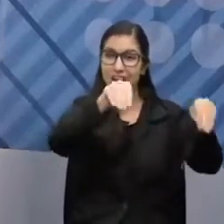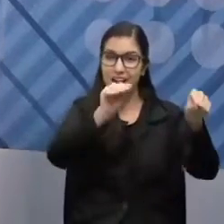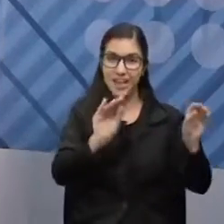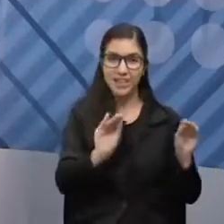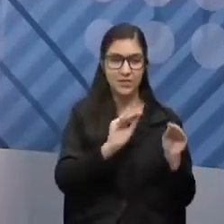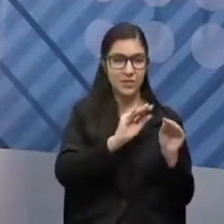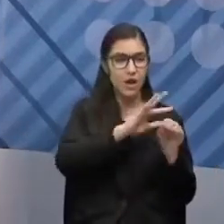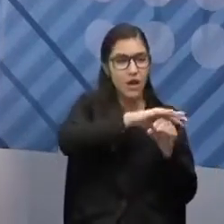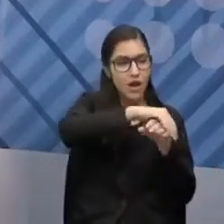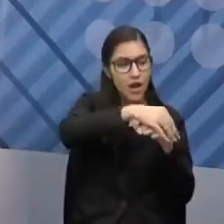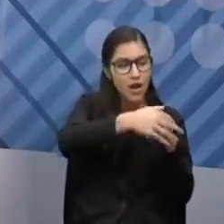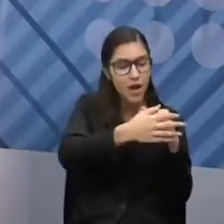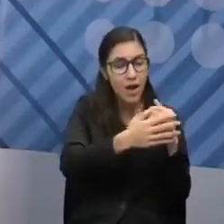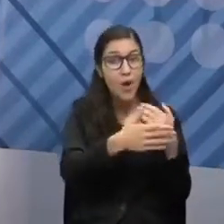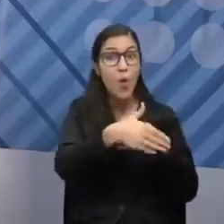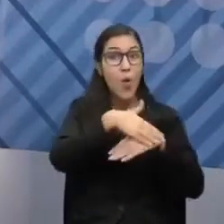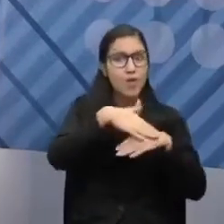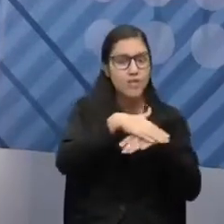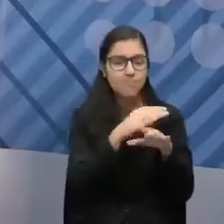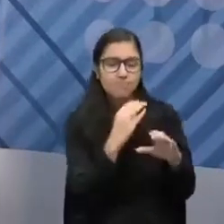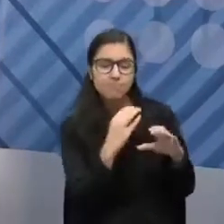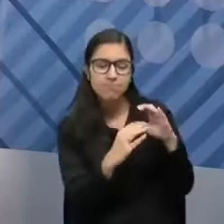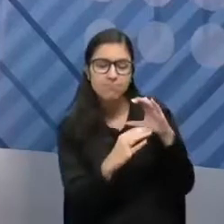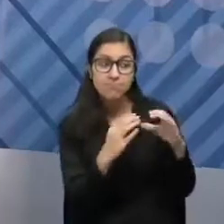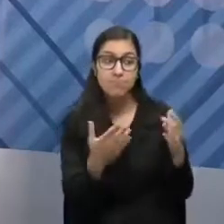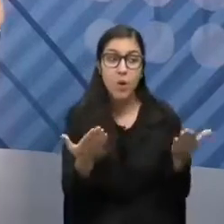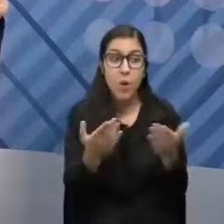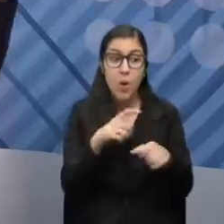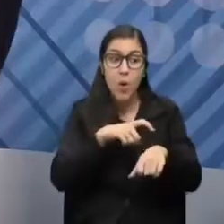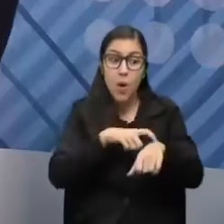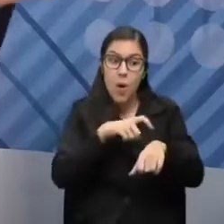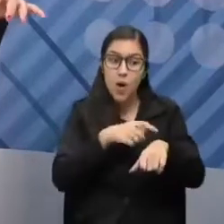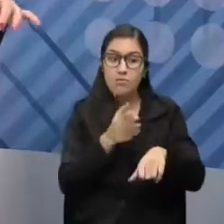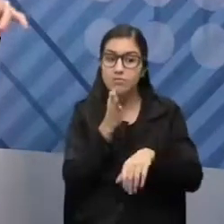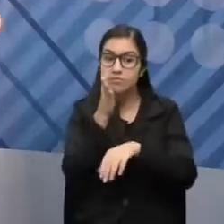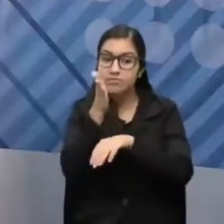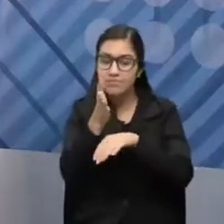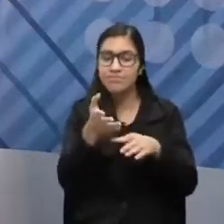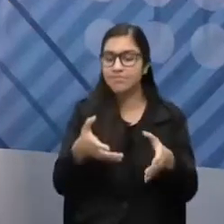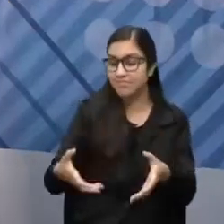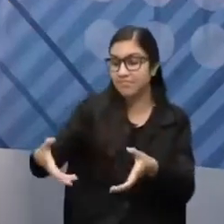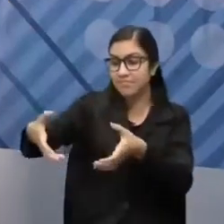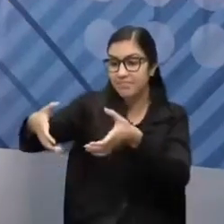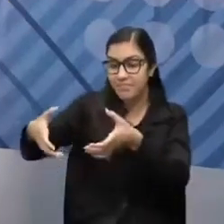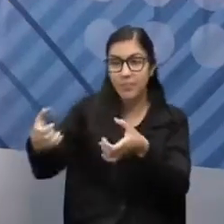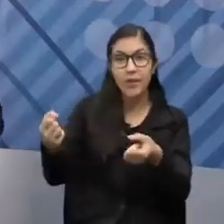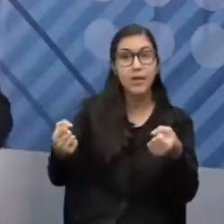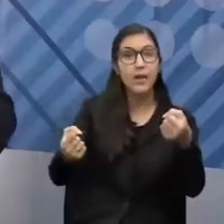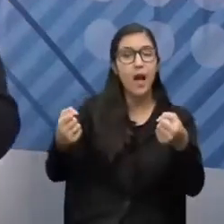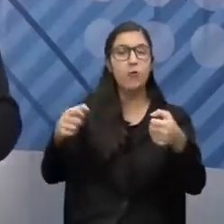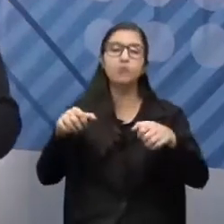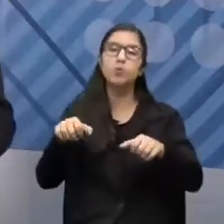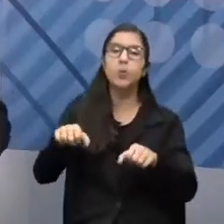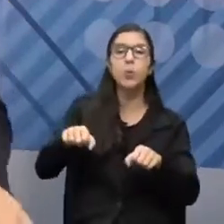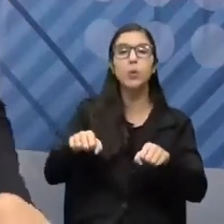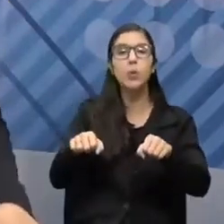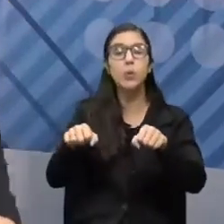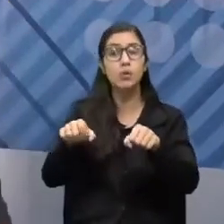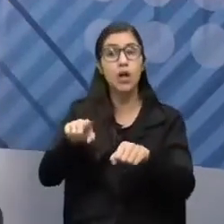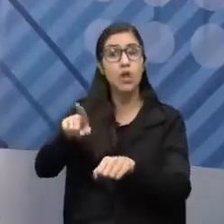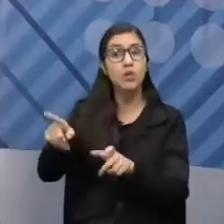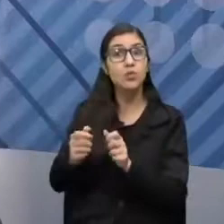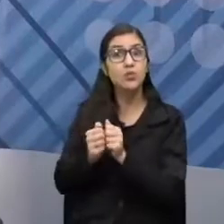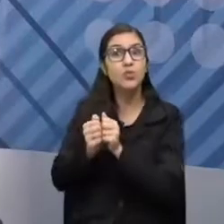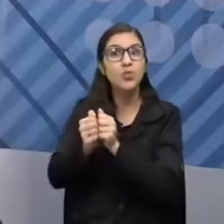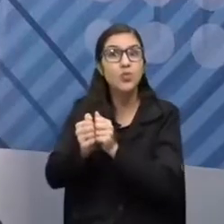ela tocava, ia conversando com ela, aí entrava dentro do carro, colocava na cadeirinha e eles iam. Então, isso começou